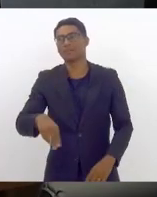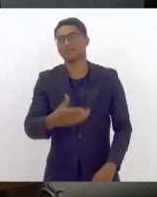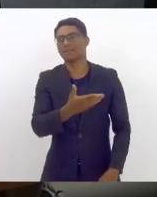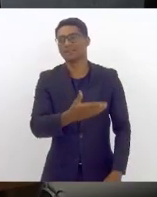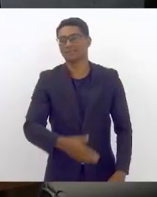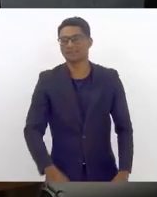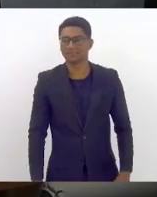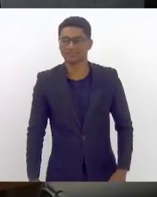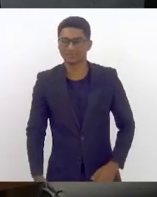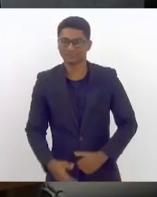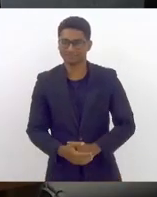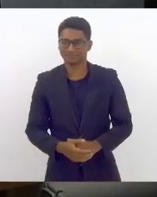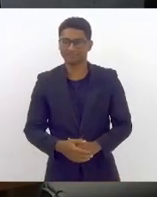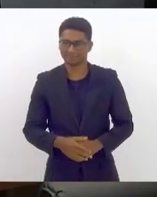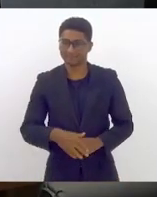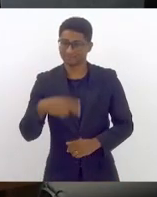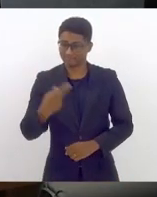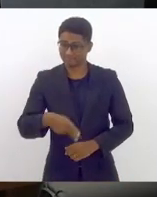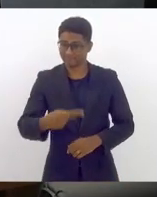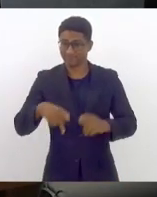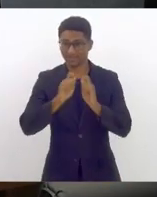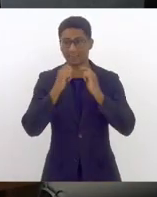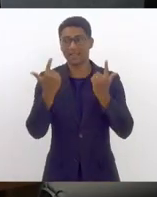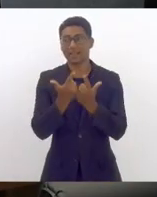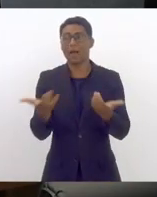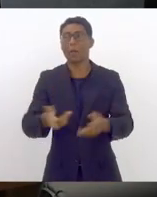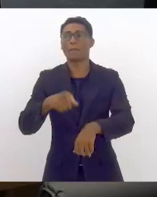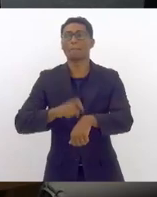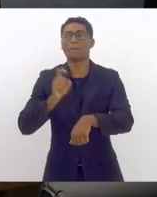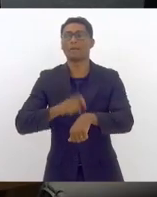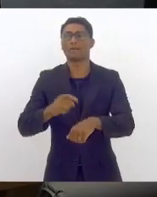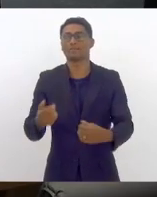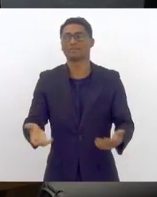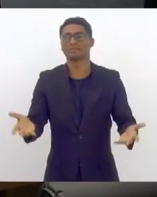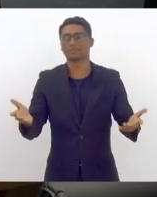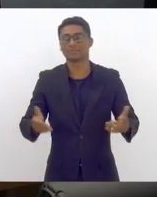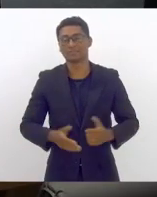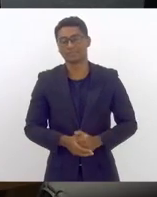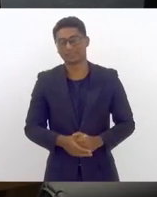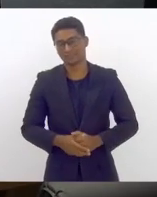presidência da Assembleia Legislativa nesse momento. Algo.